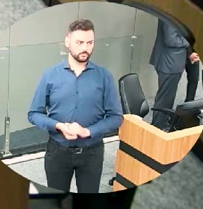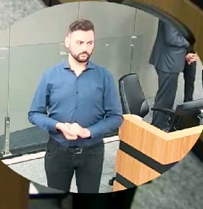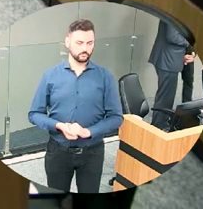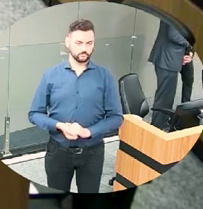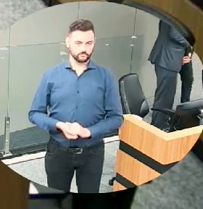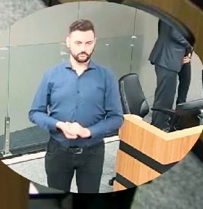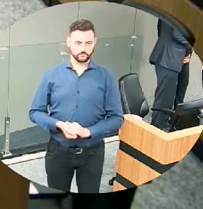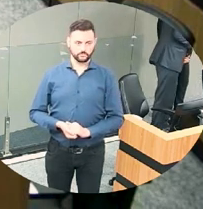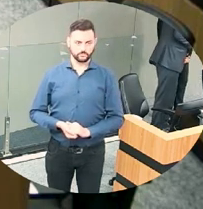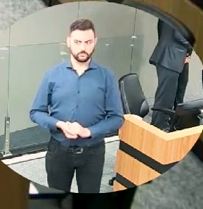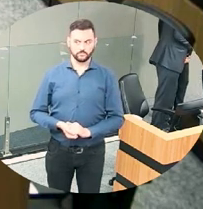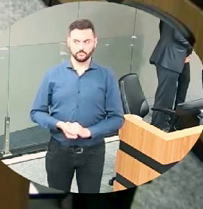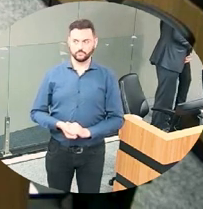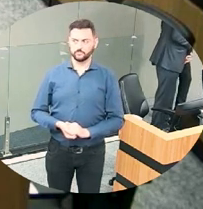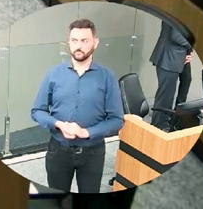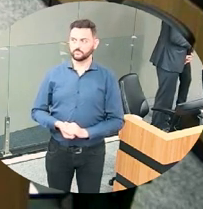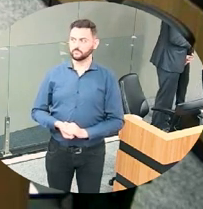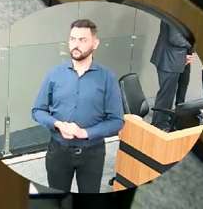a